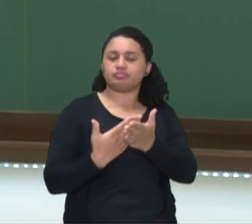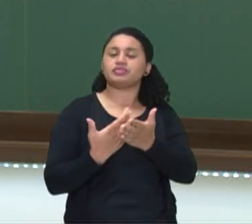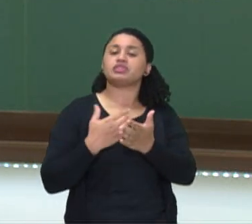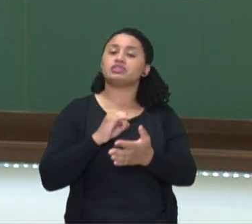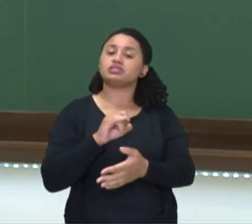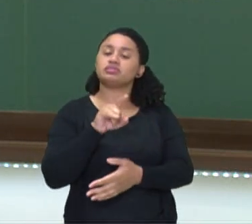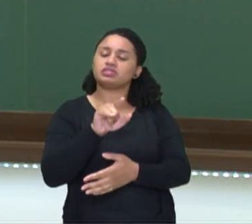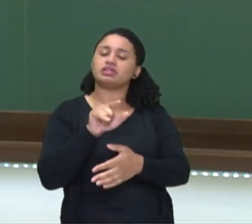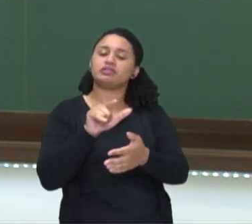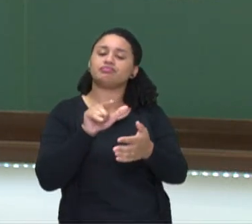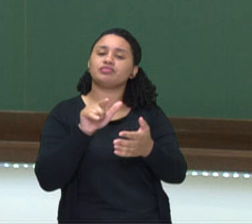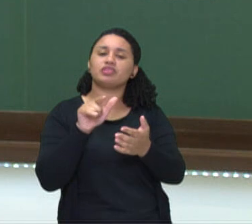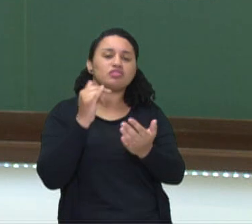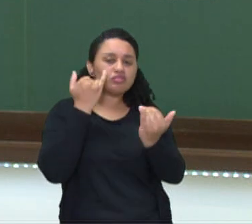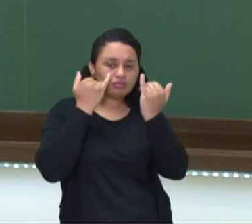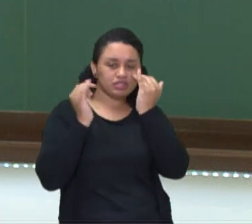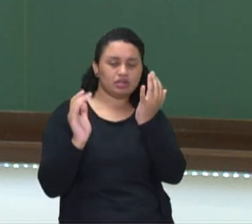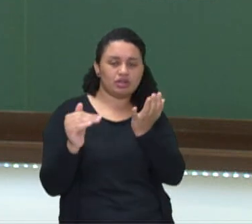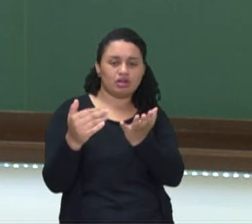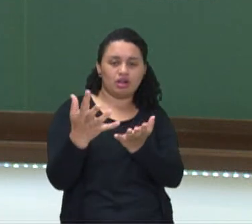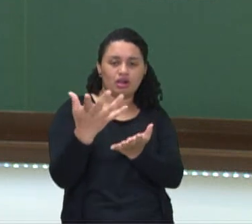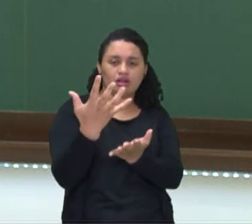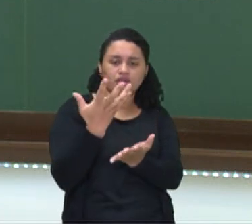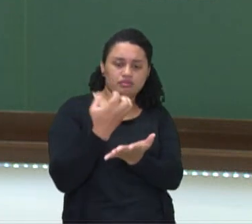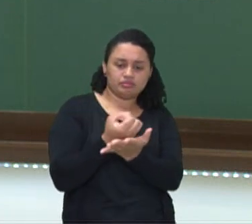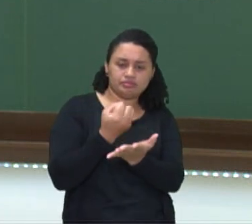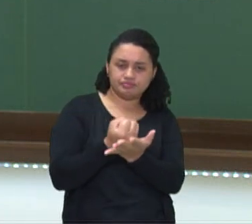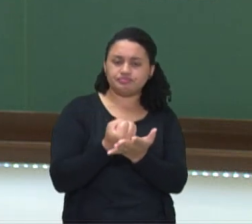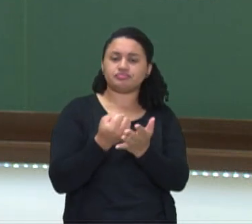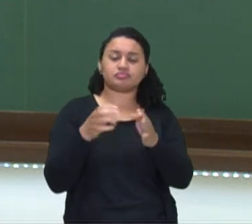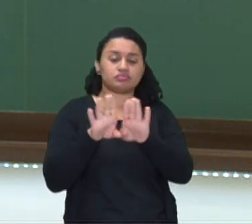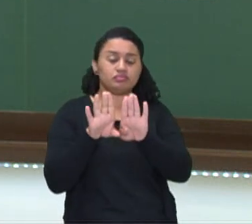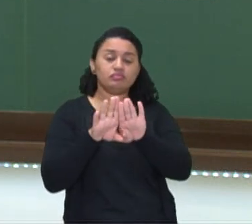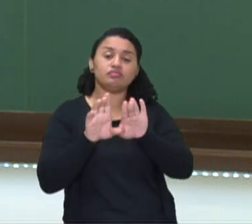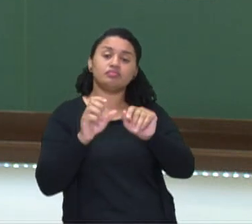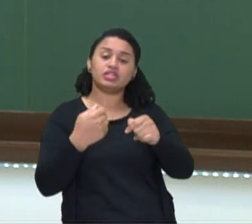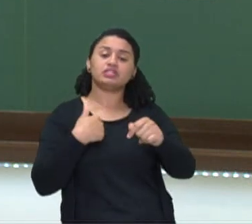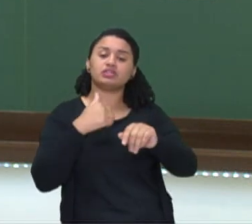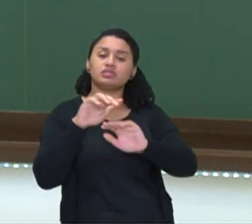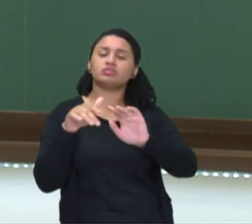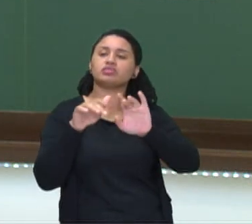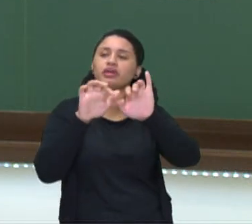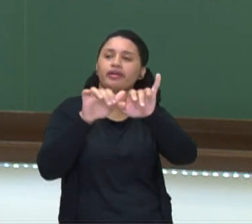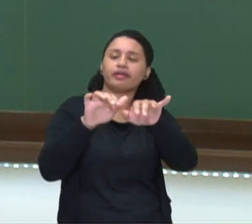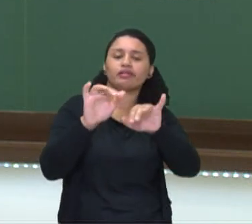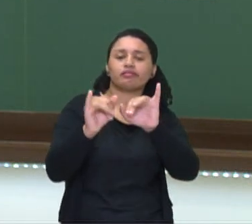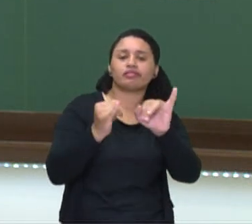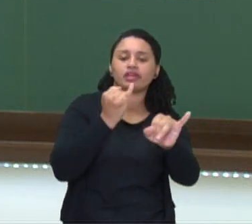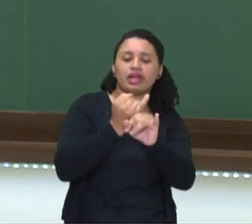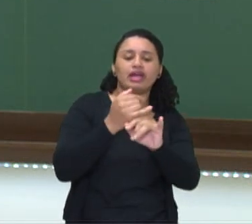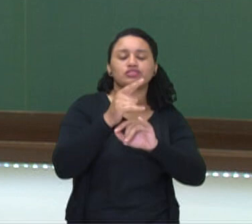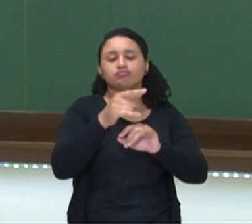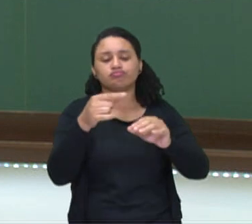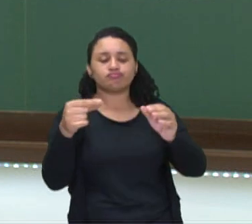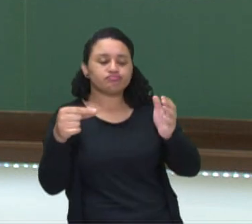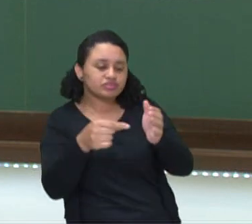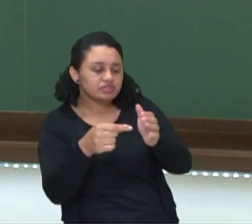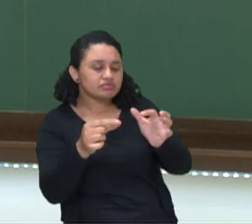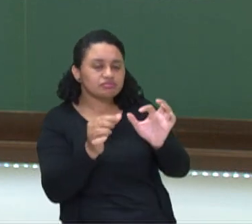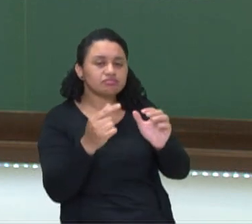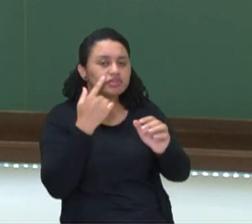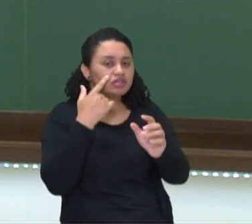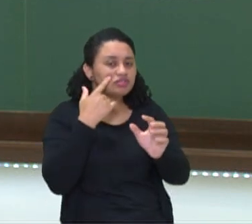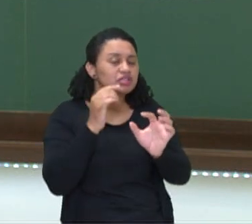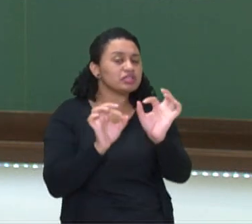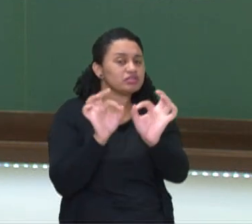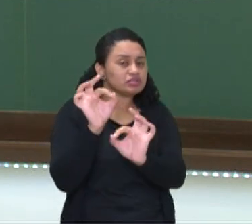coletar informações também, se você está com seu equipamento já ligado, conectado, se está tudo certo, se